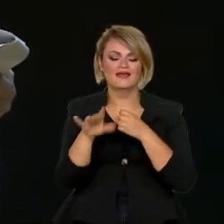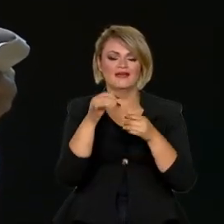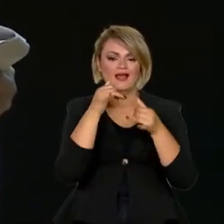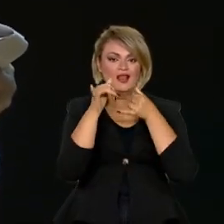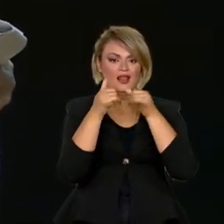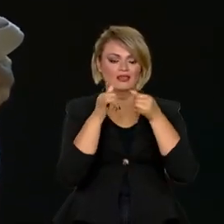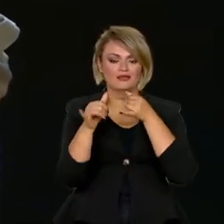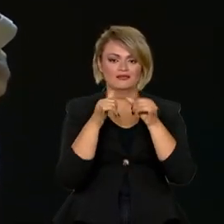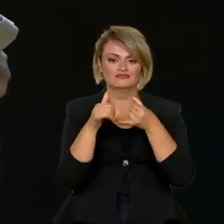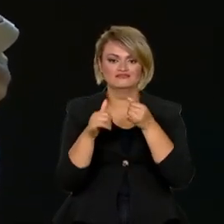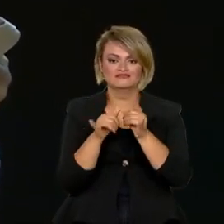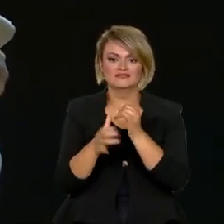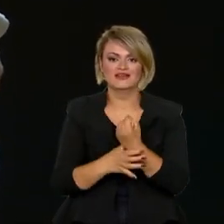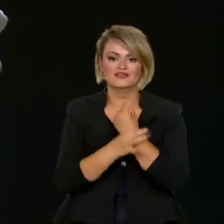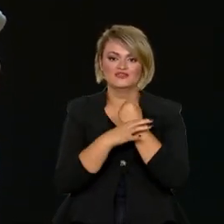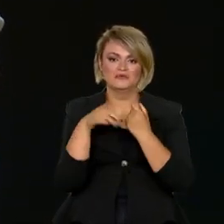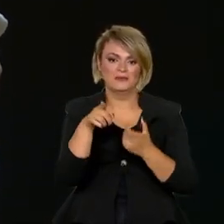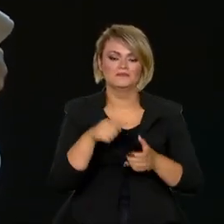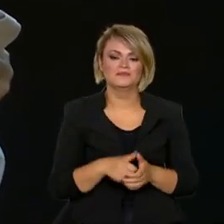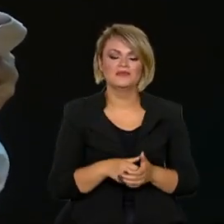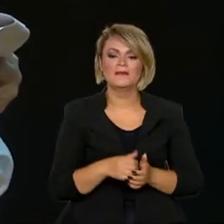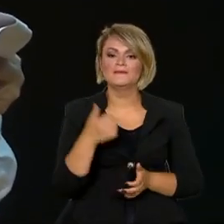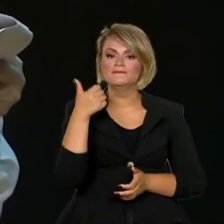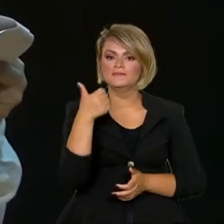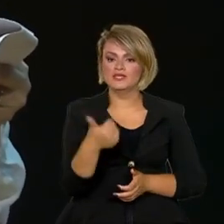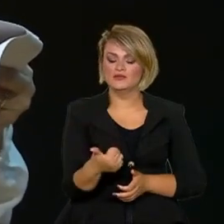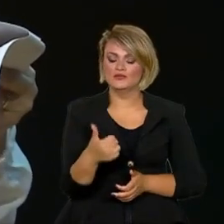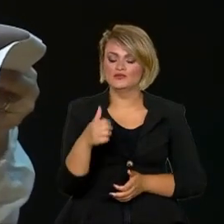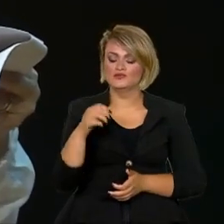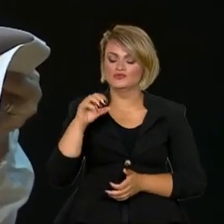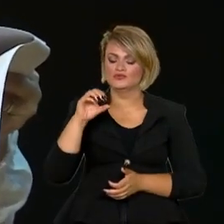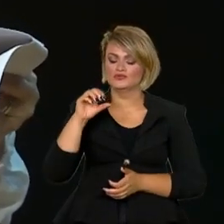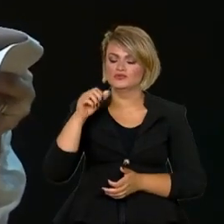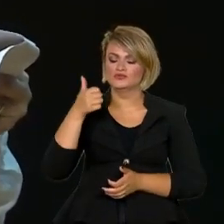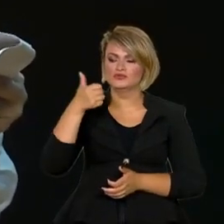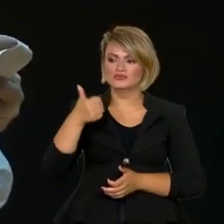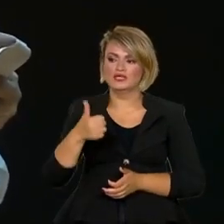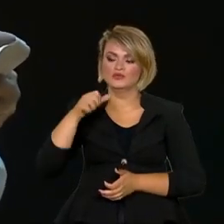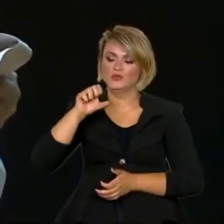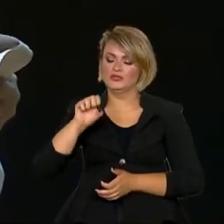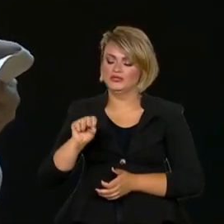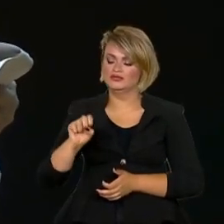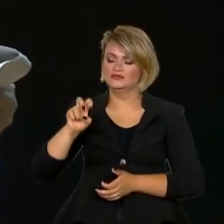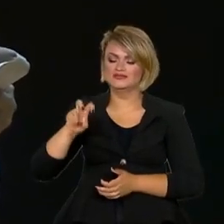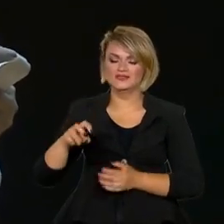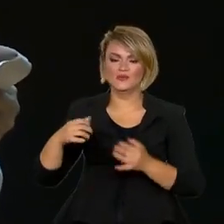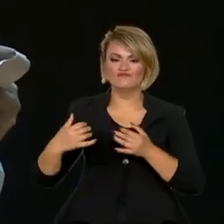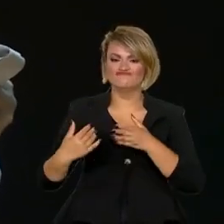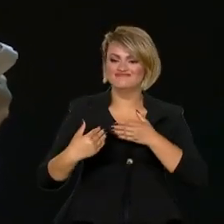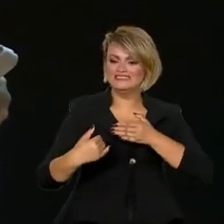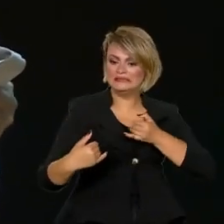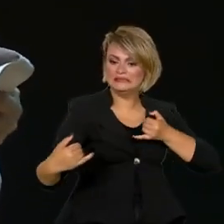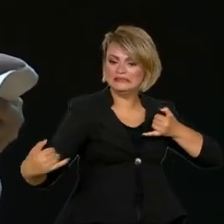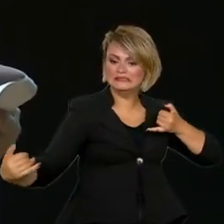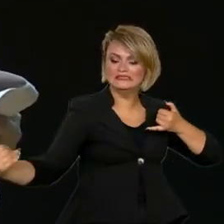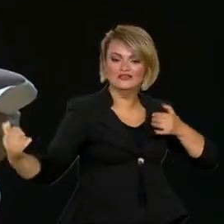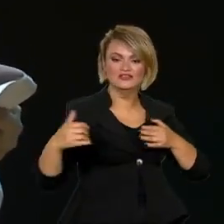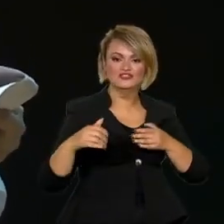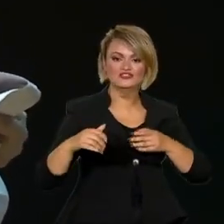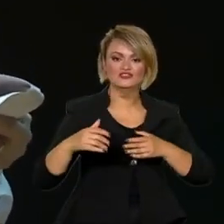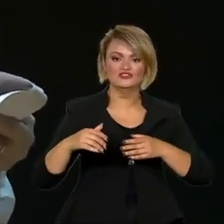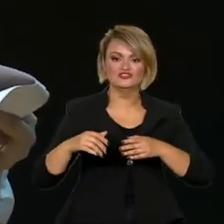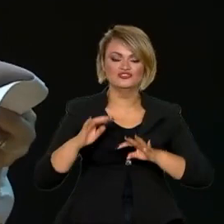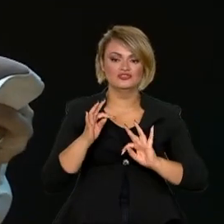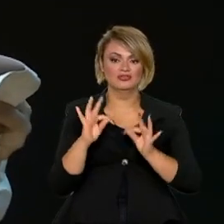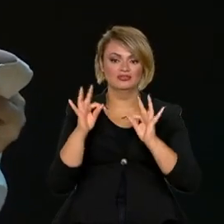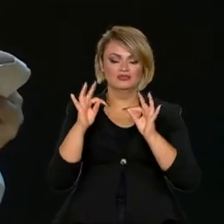elétrica, né, segurança do abastecimento. São 1.185 quilômetros de linhas de transmissão que serão iniciadas